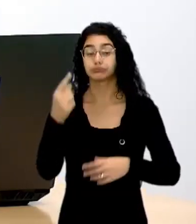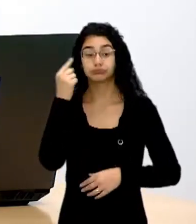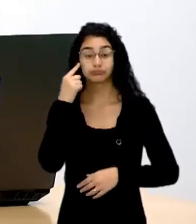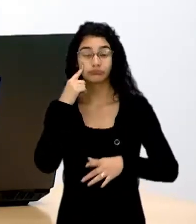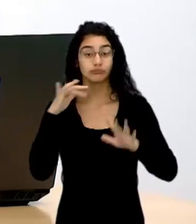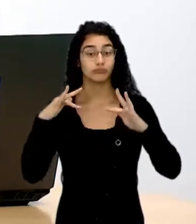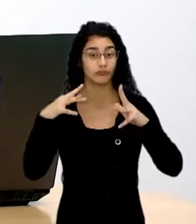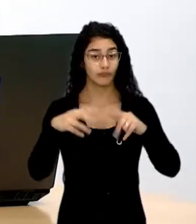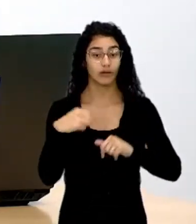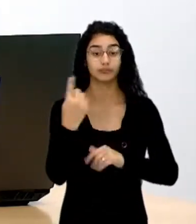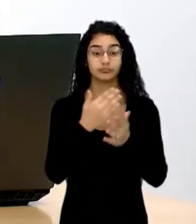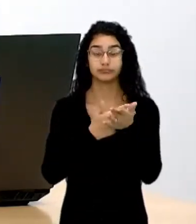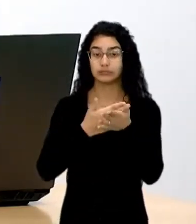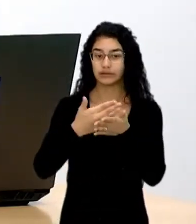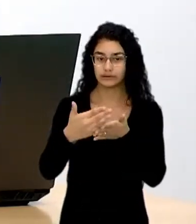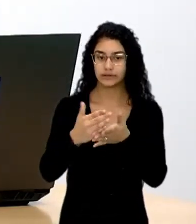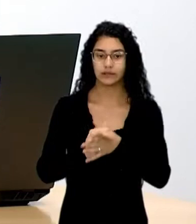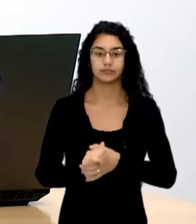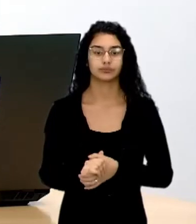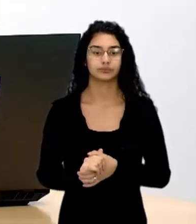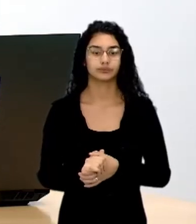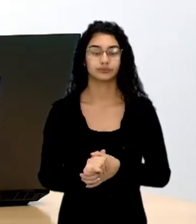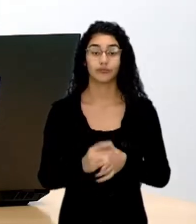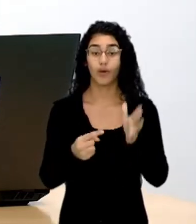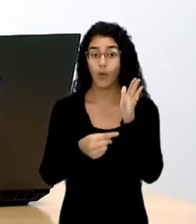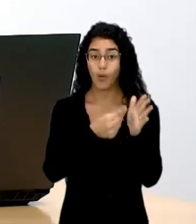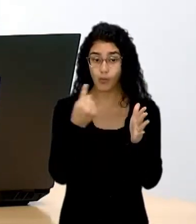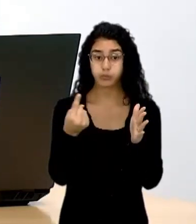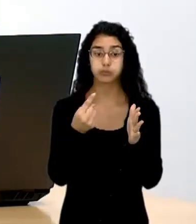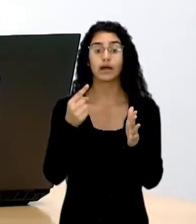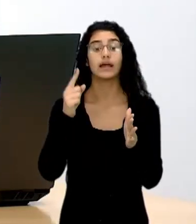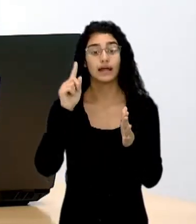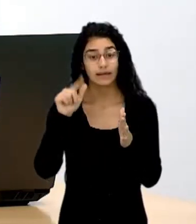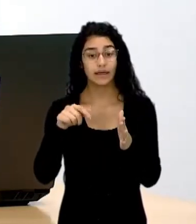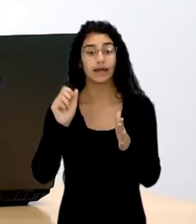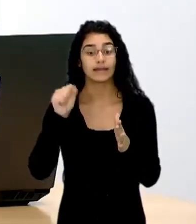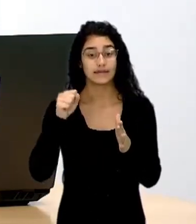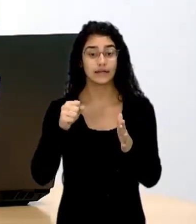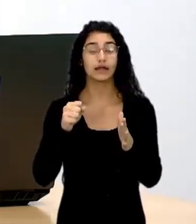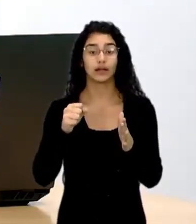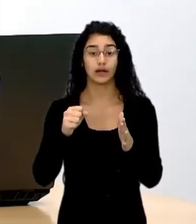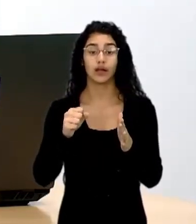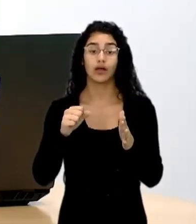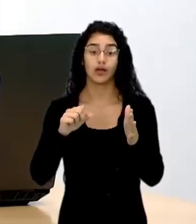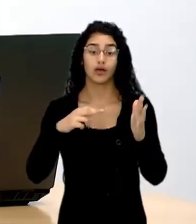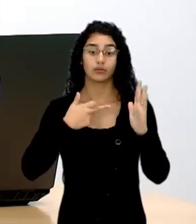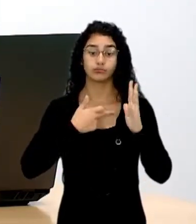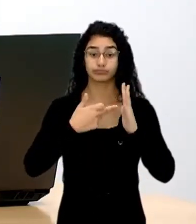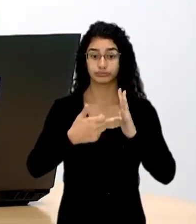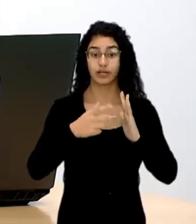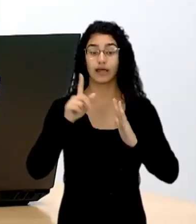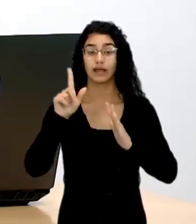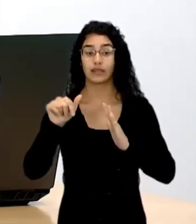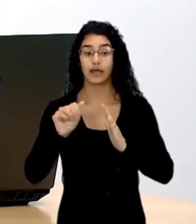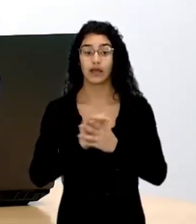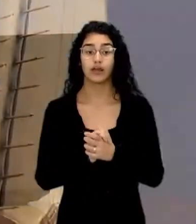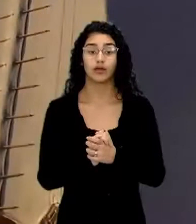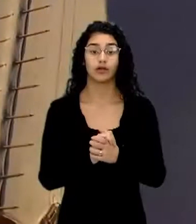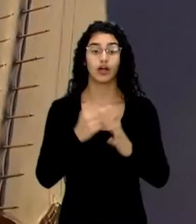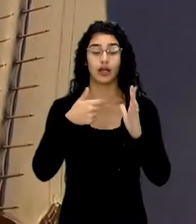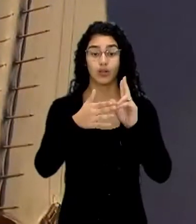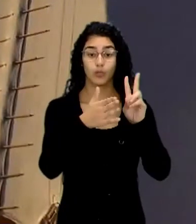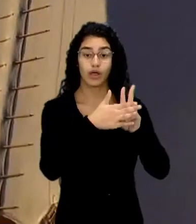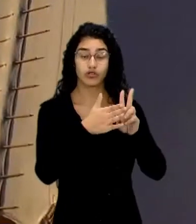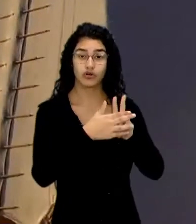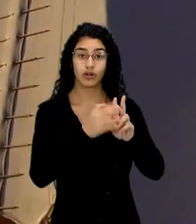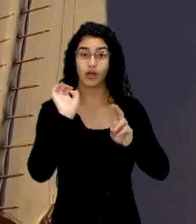aí e vamos começar com um crime que é sim considerado um genocídio, o chamado genocídio indígena